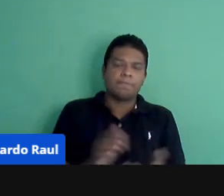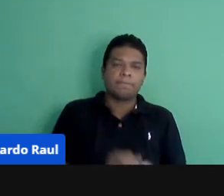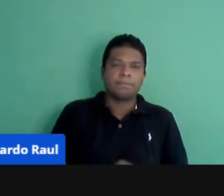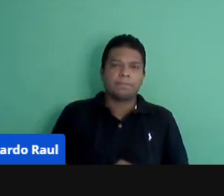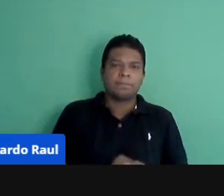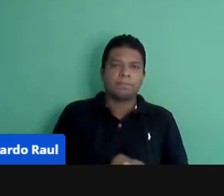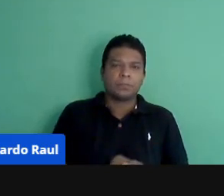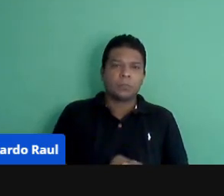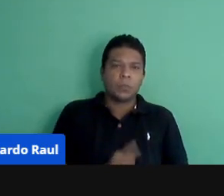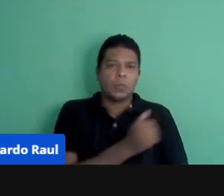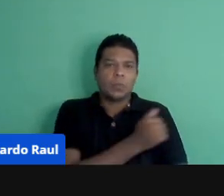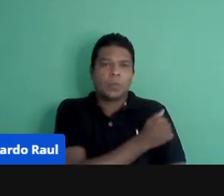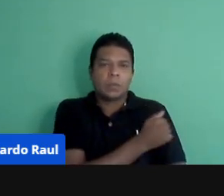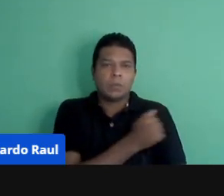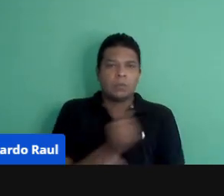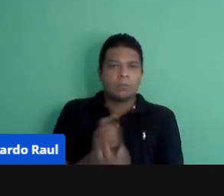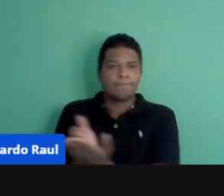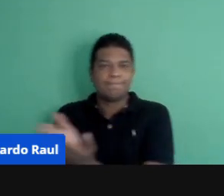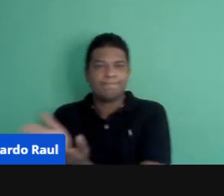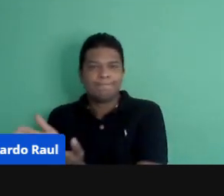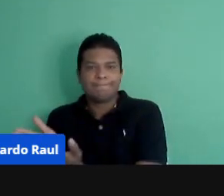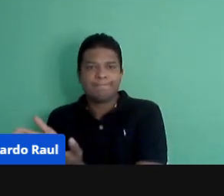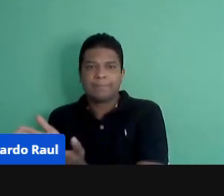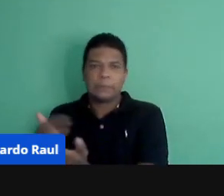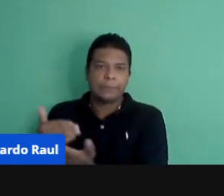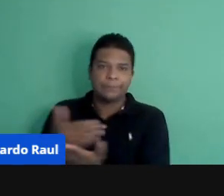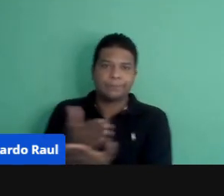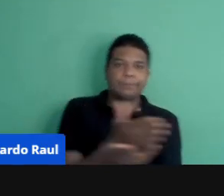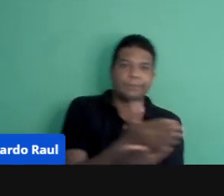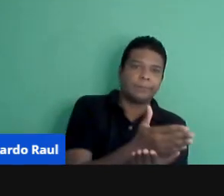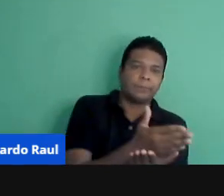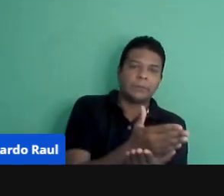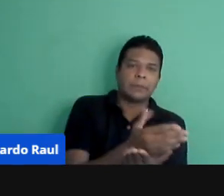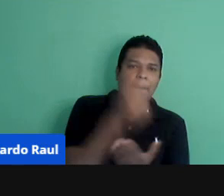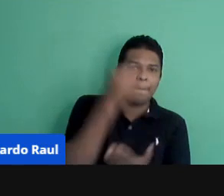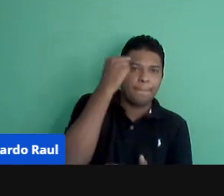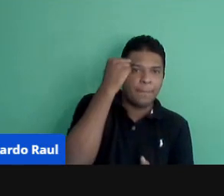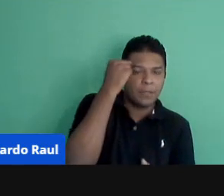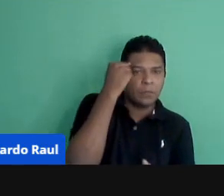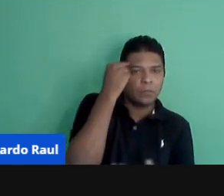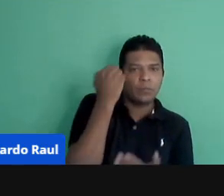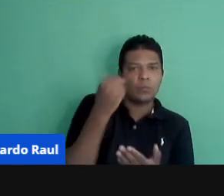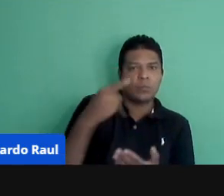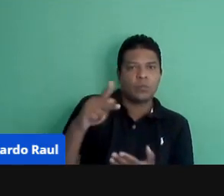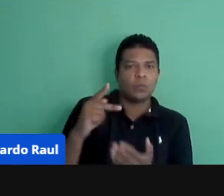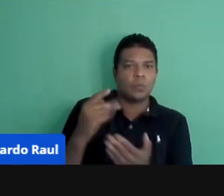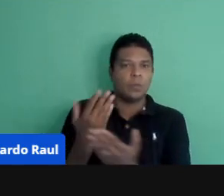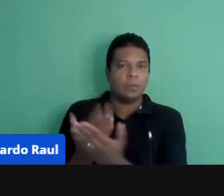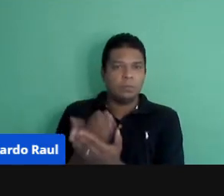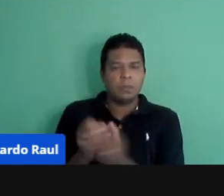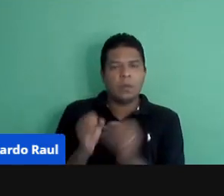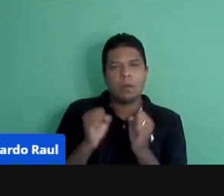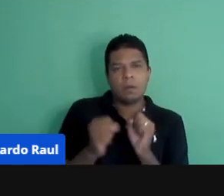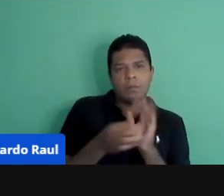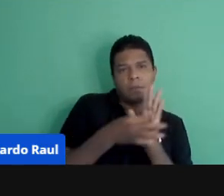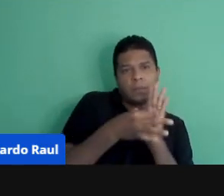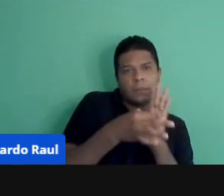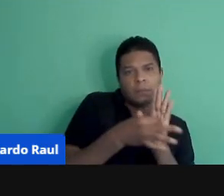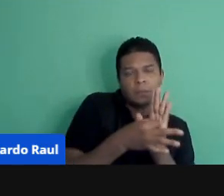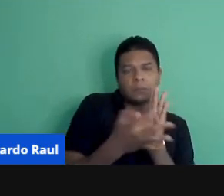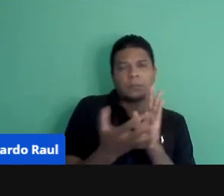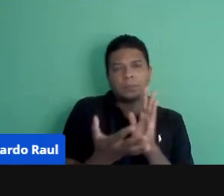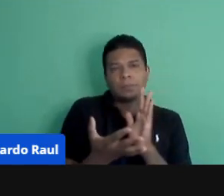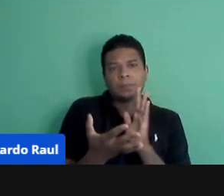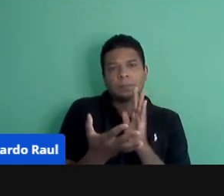para um outro caminho que às vezes não é o que você está pensando para a sua aula, né? Você pode sugerir, mas eu penso que